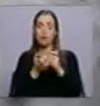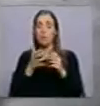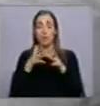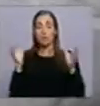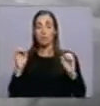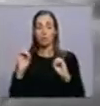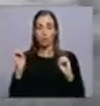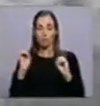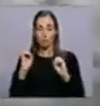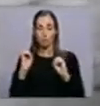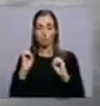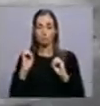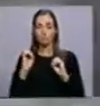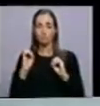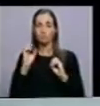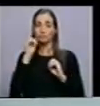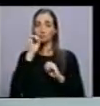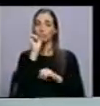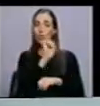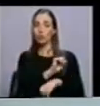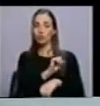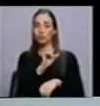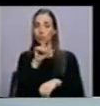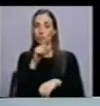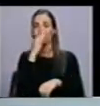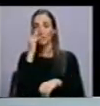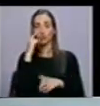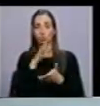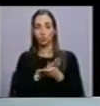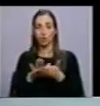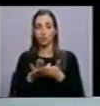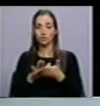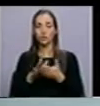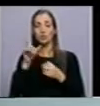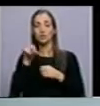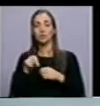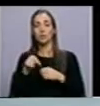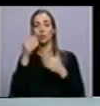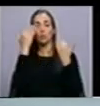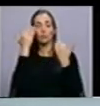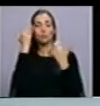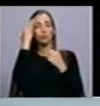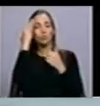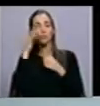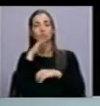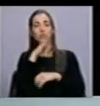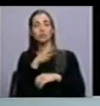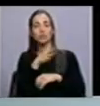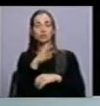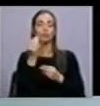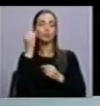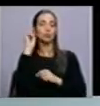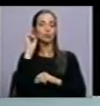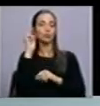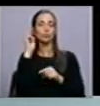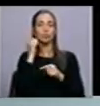só é aparentemente desconhecido, como ainda por cima estes dados dizem que é um pai particularmente importante porque